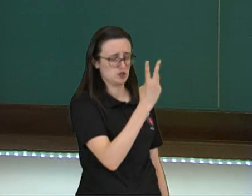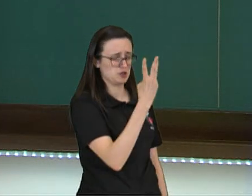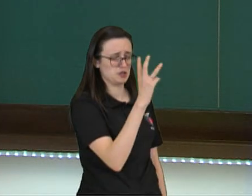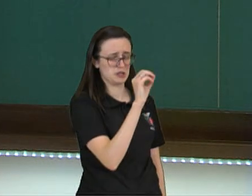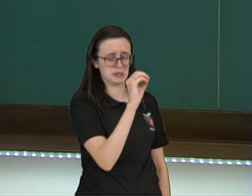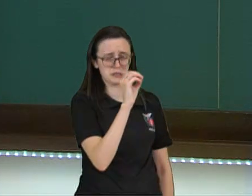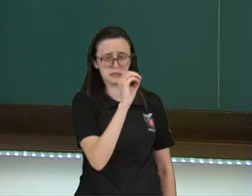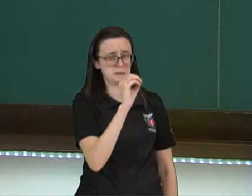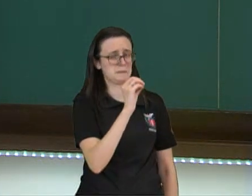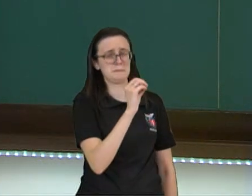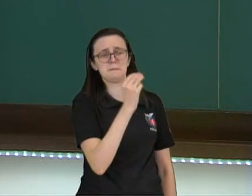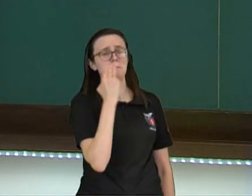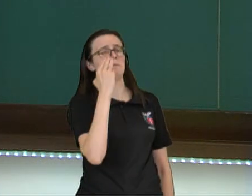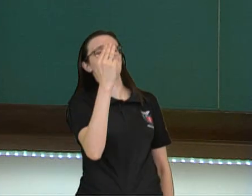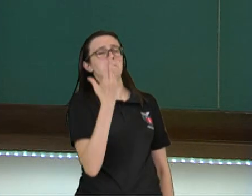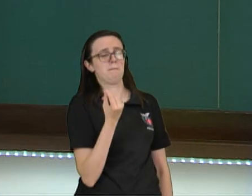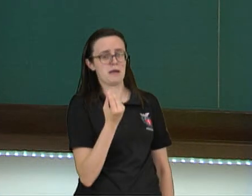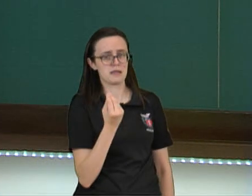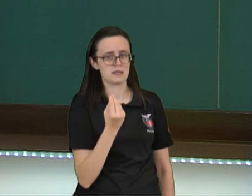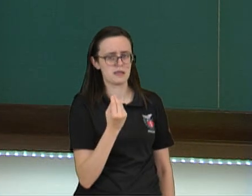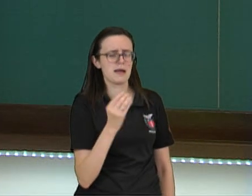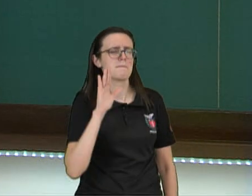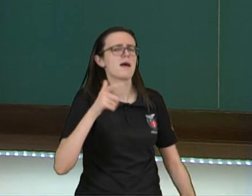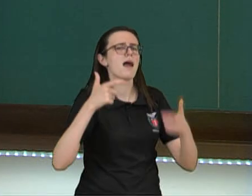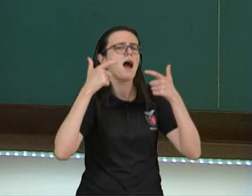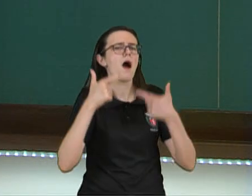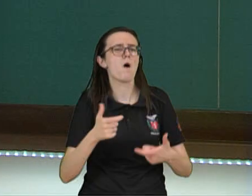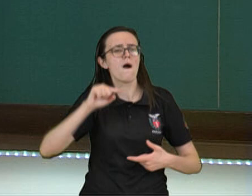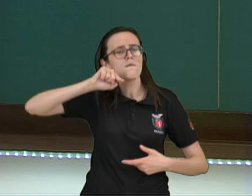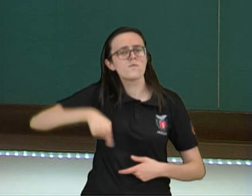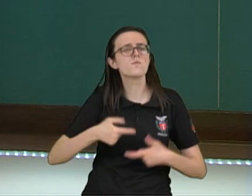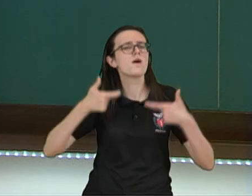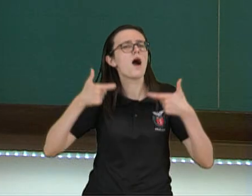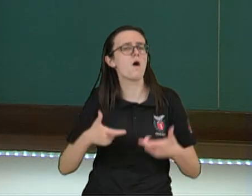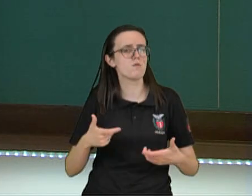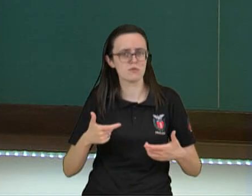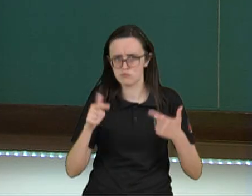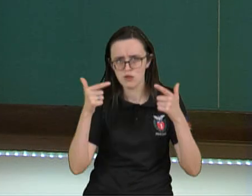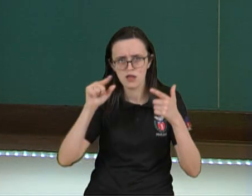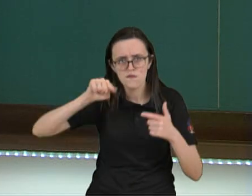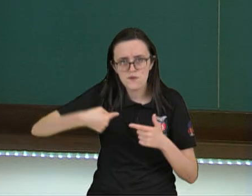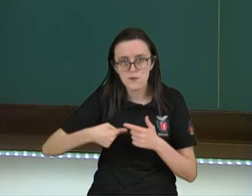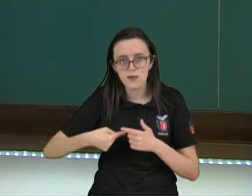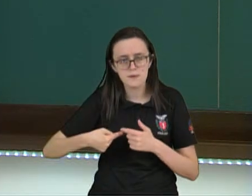230 milhões. Onde que está a vírgula dele? Não tem?